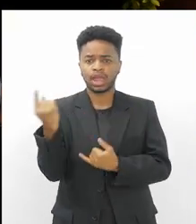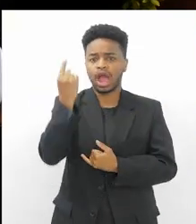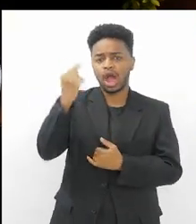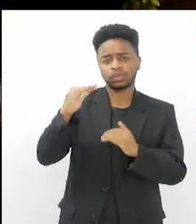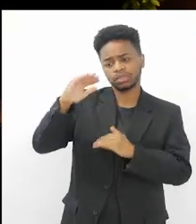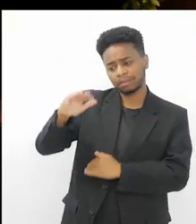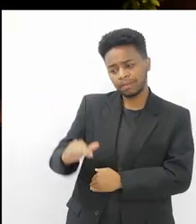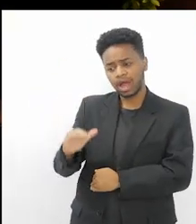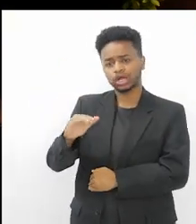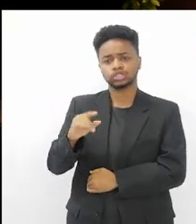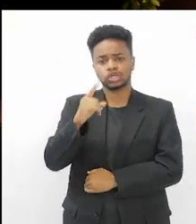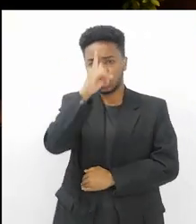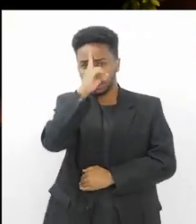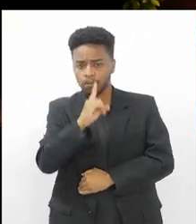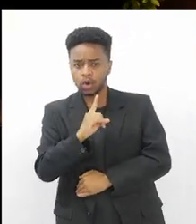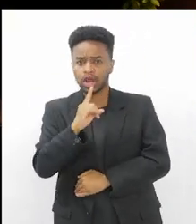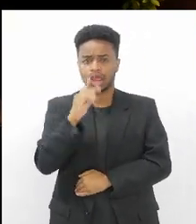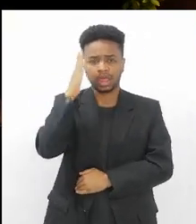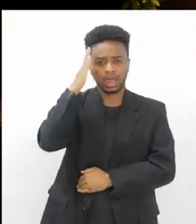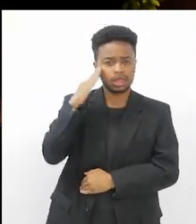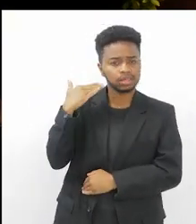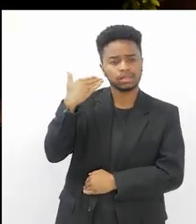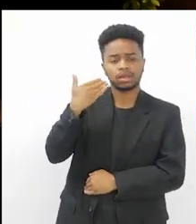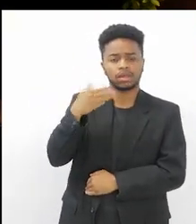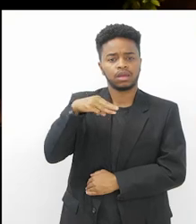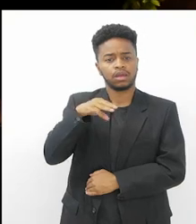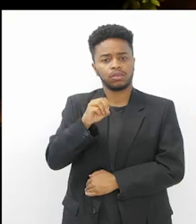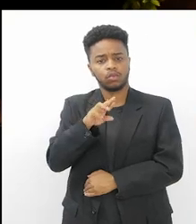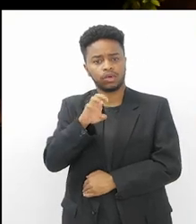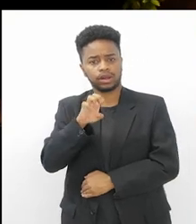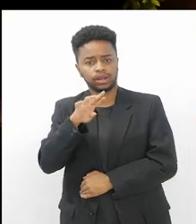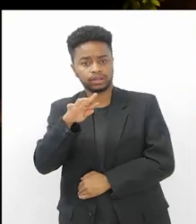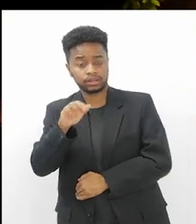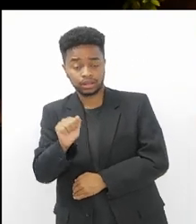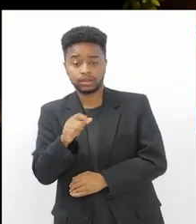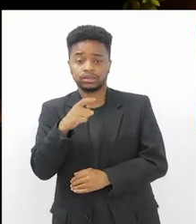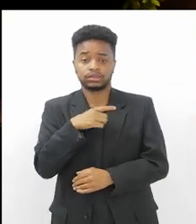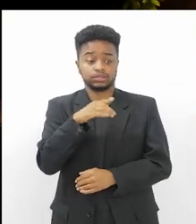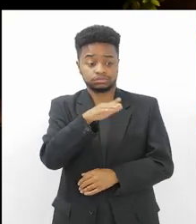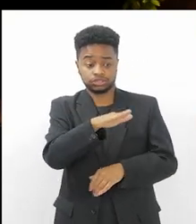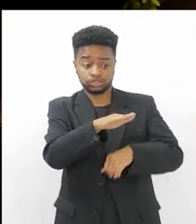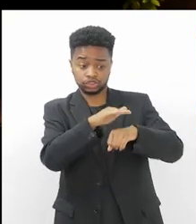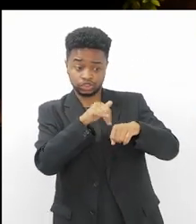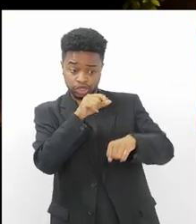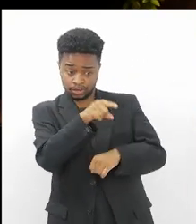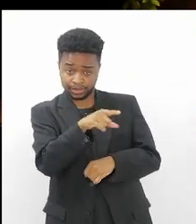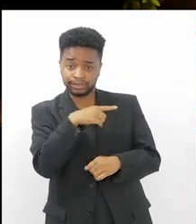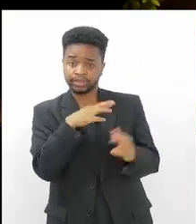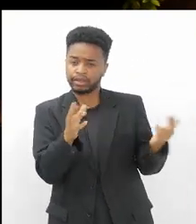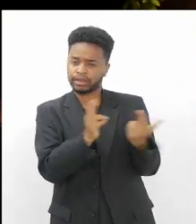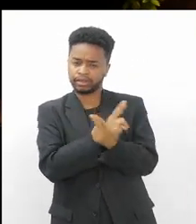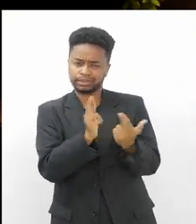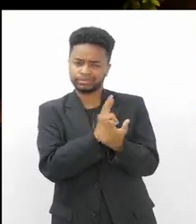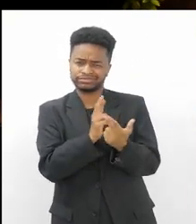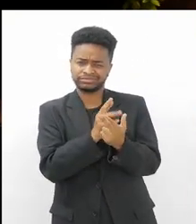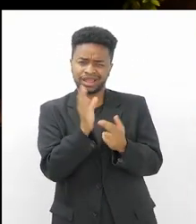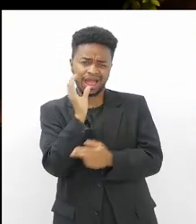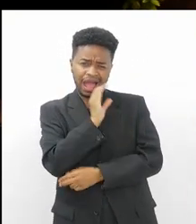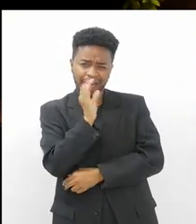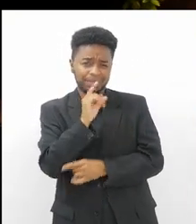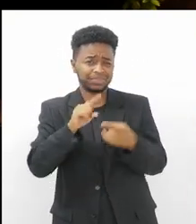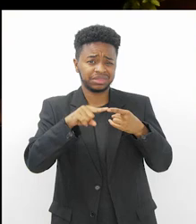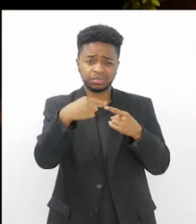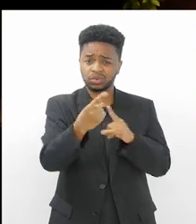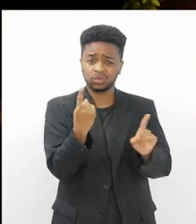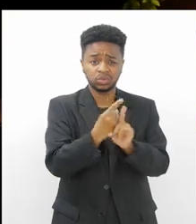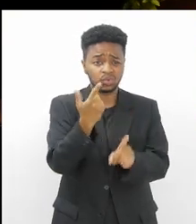magra, alta, baixa, morena, loura. Aí você chama, você tem uma relação com essa pessoa extremamente